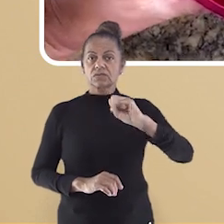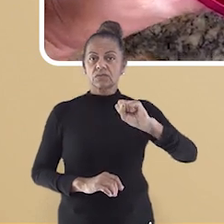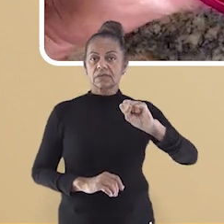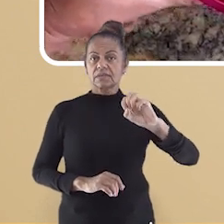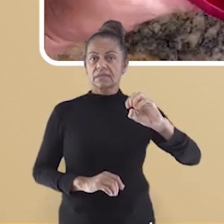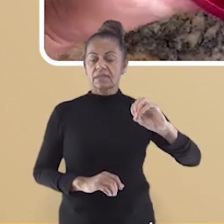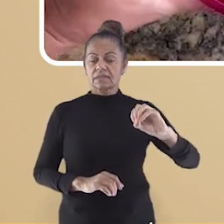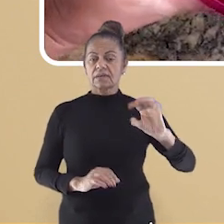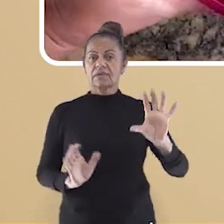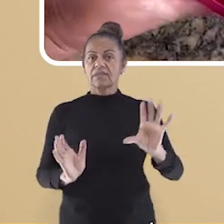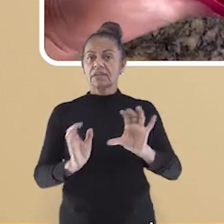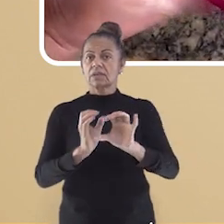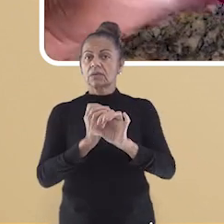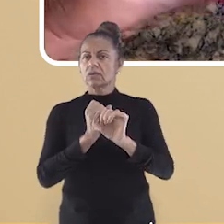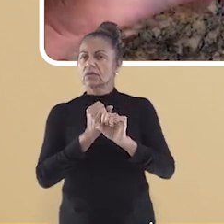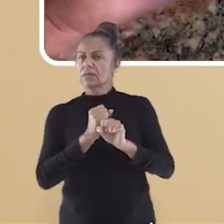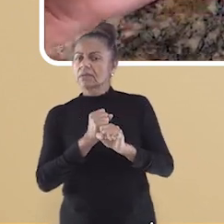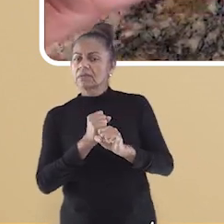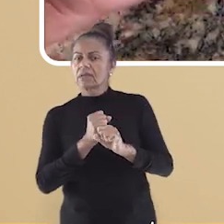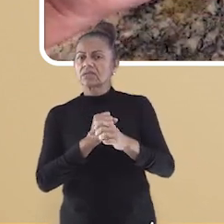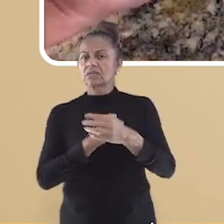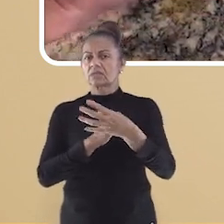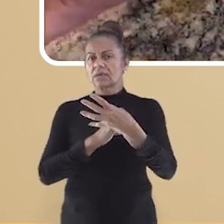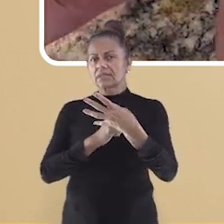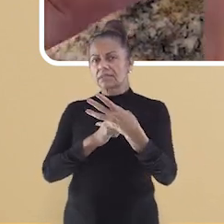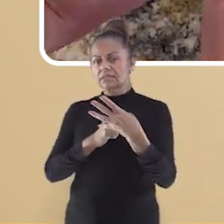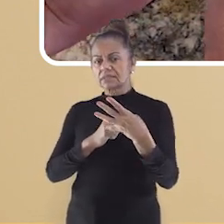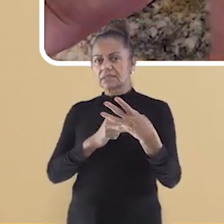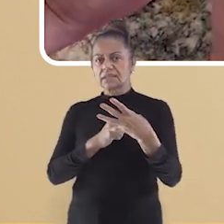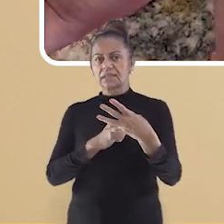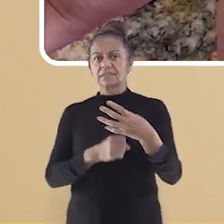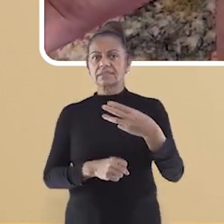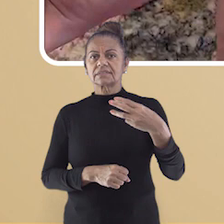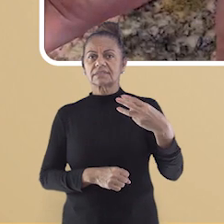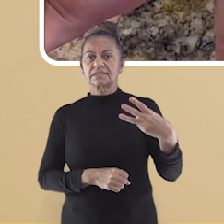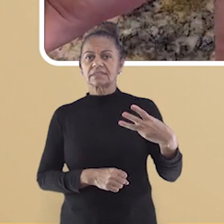açúcar nela. Vai dar um total de